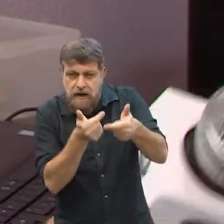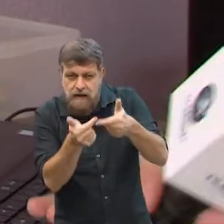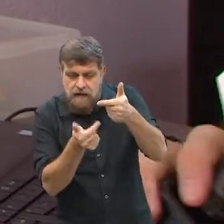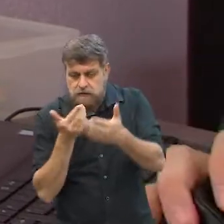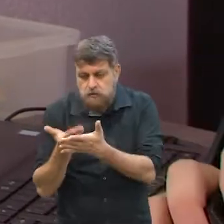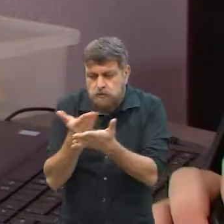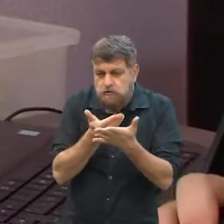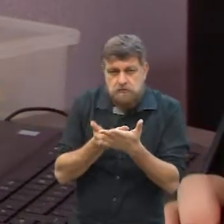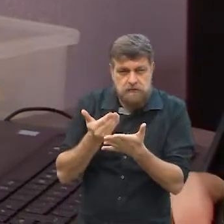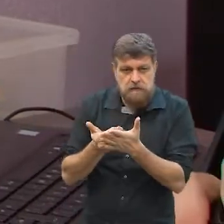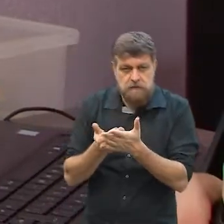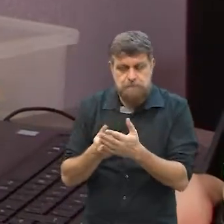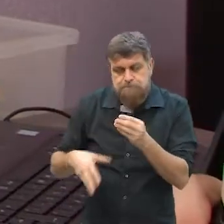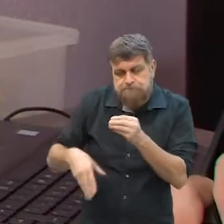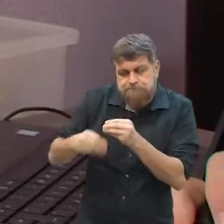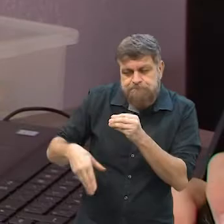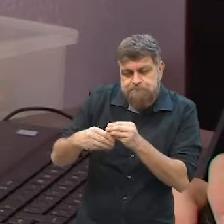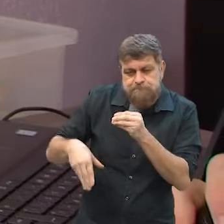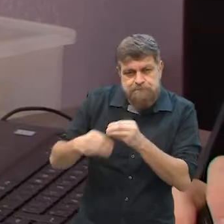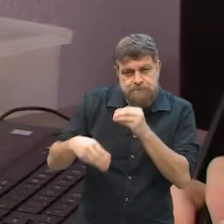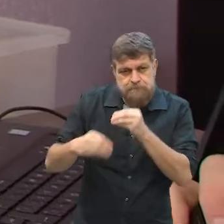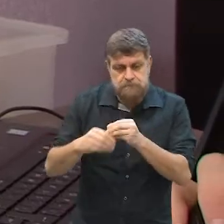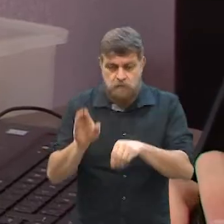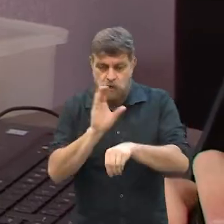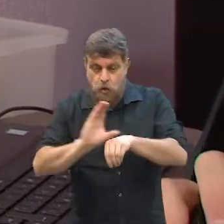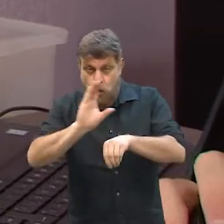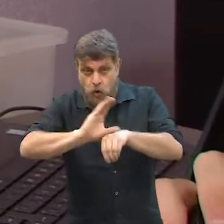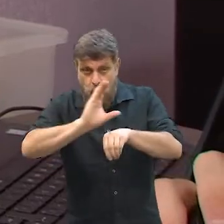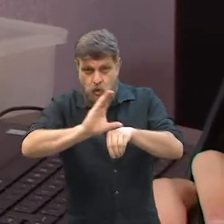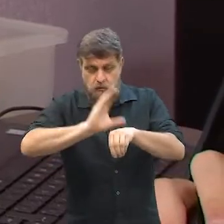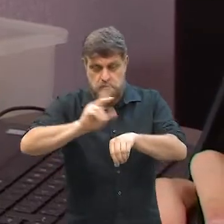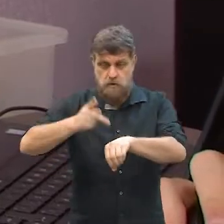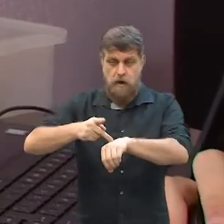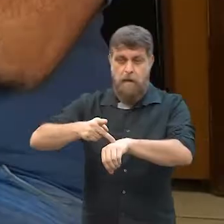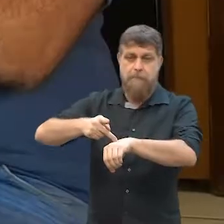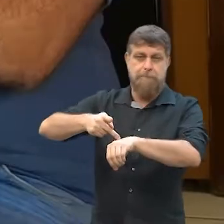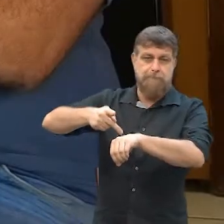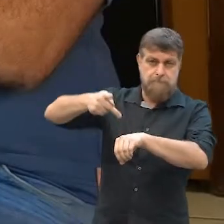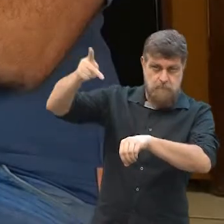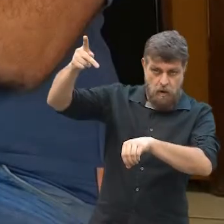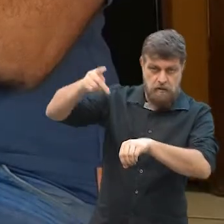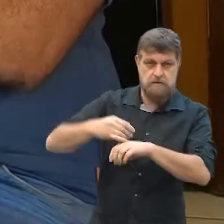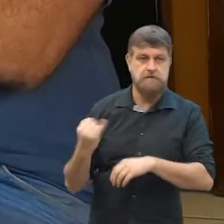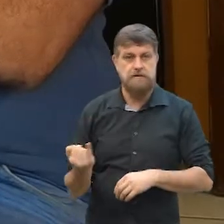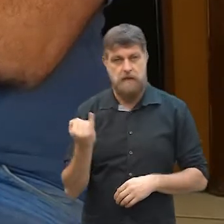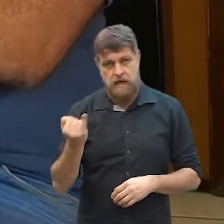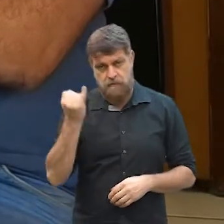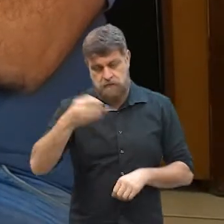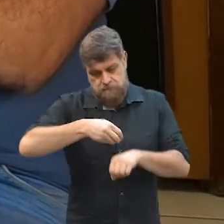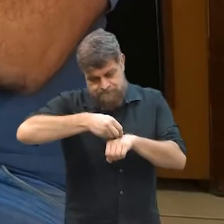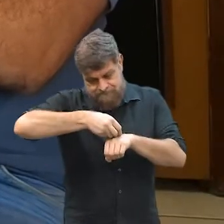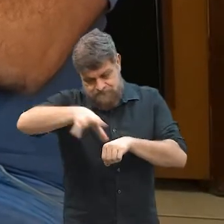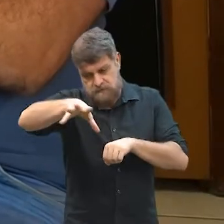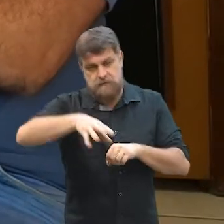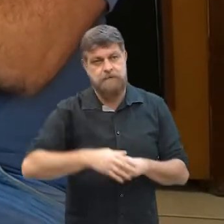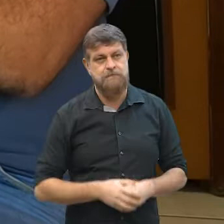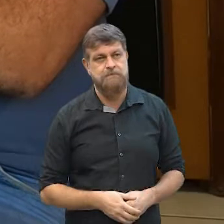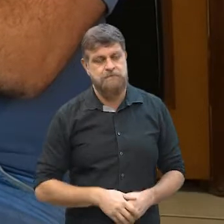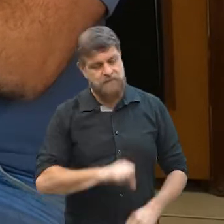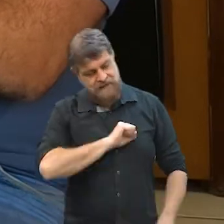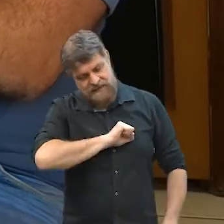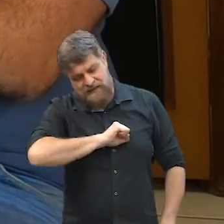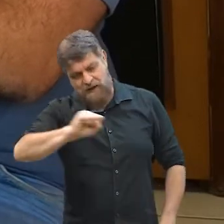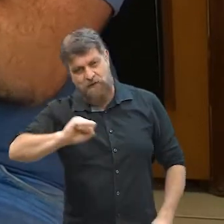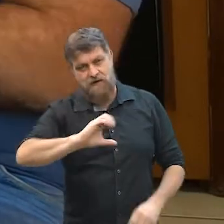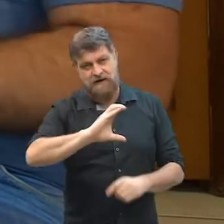estudar mais, enfim. Fazer cursos, pós-graduação e por Boas aí dicas. vai. Valeu, Célia. Tá